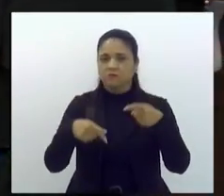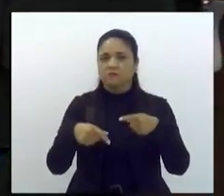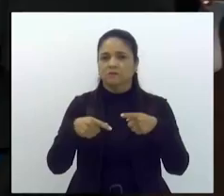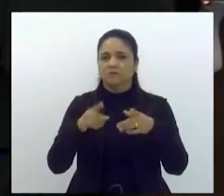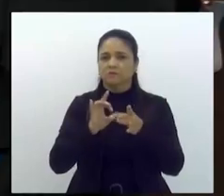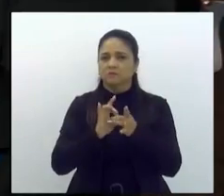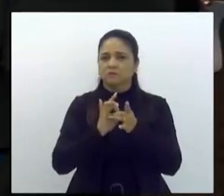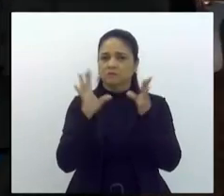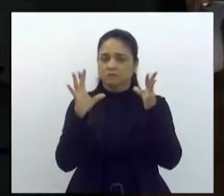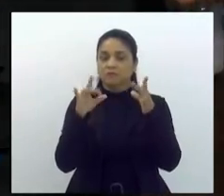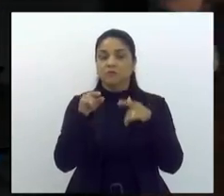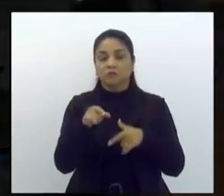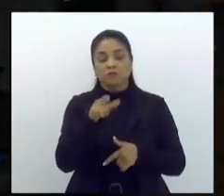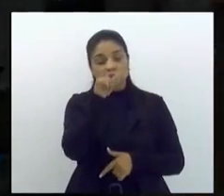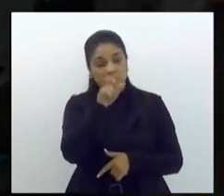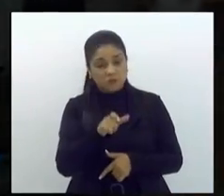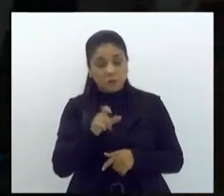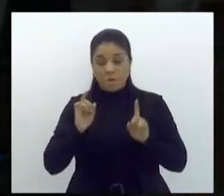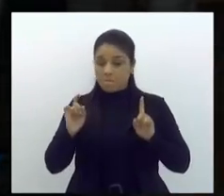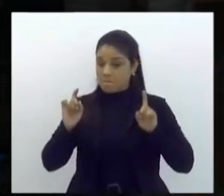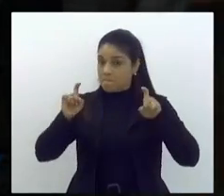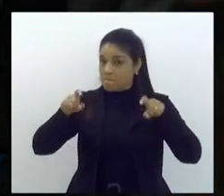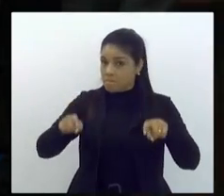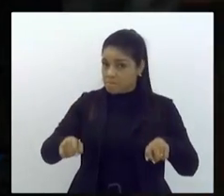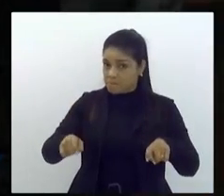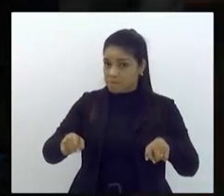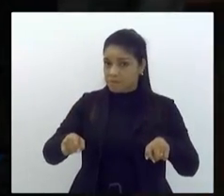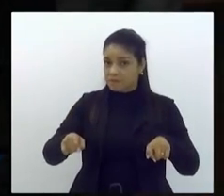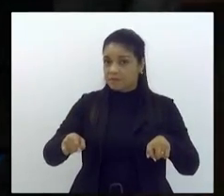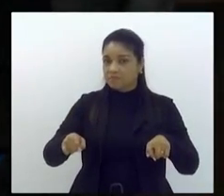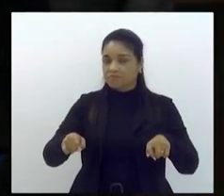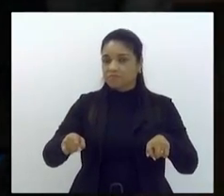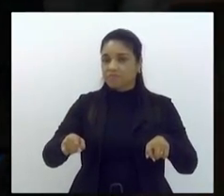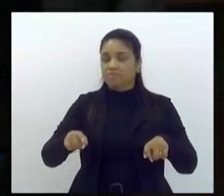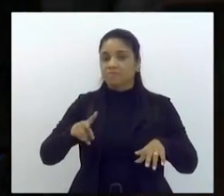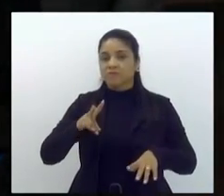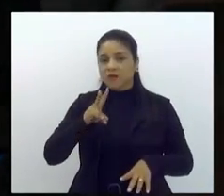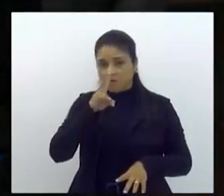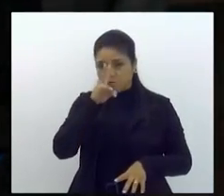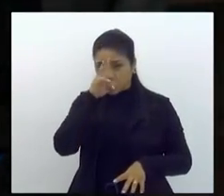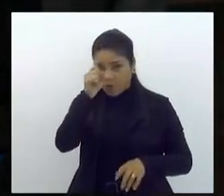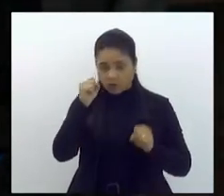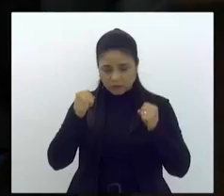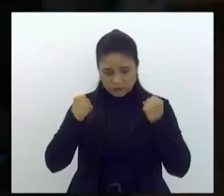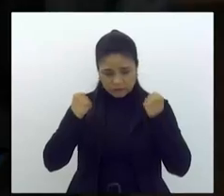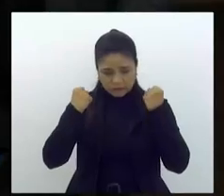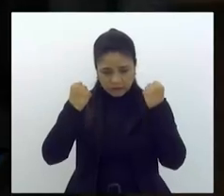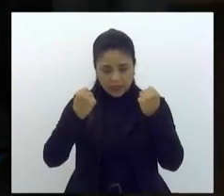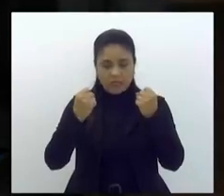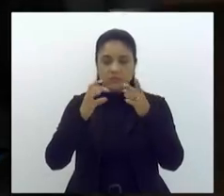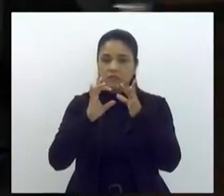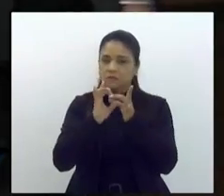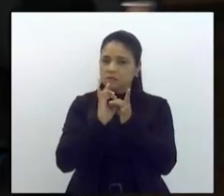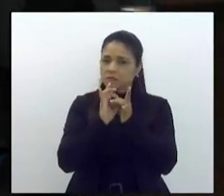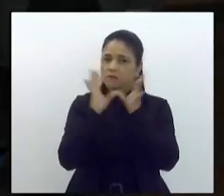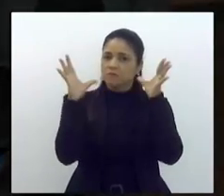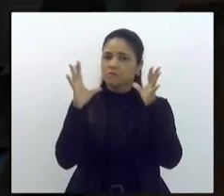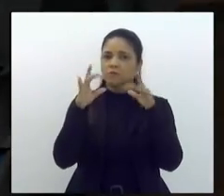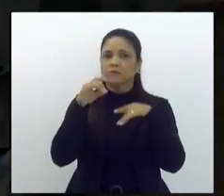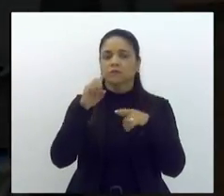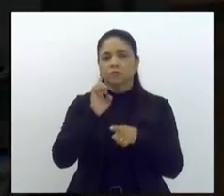mandato é um mandato que enriquece fortalece a democracia no estado do Rio de Janeiro